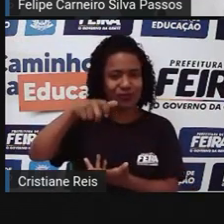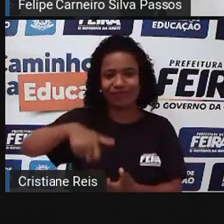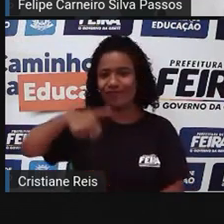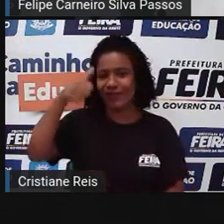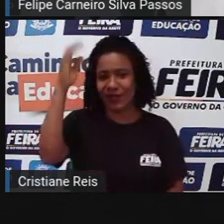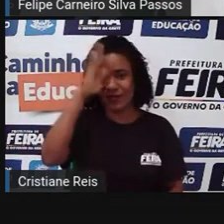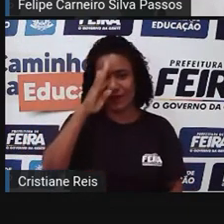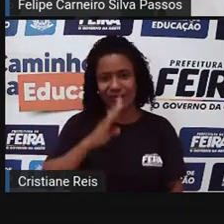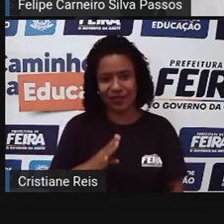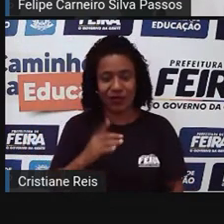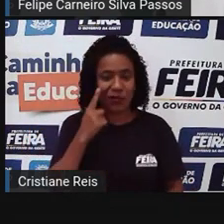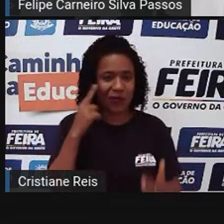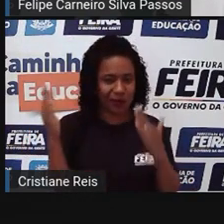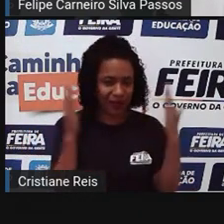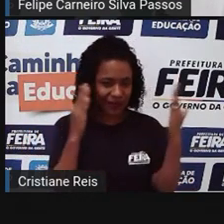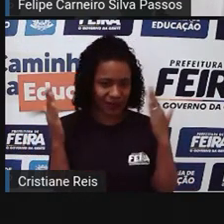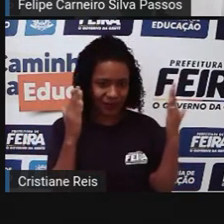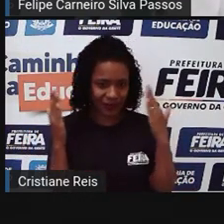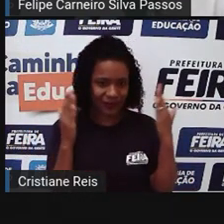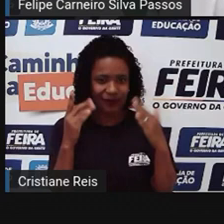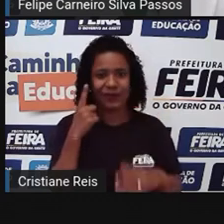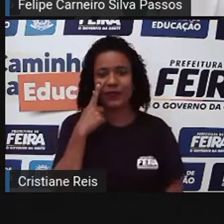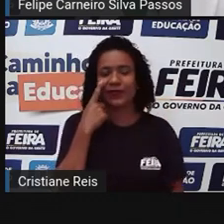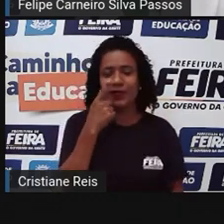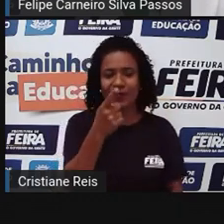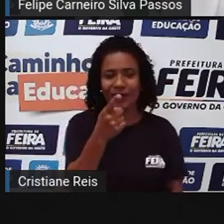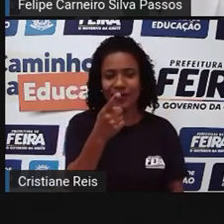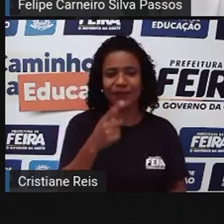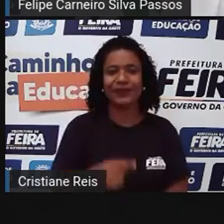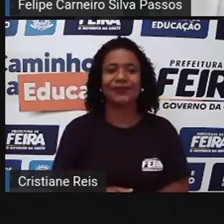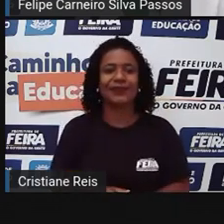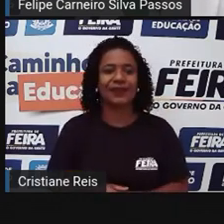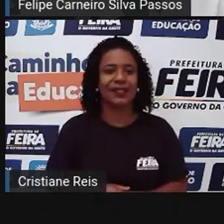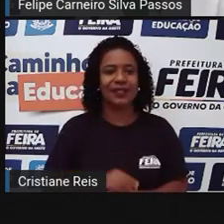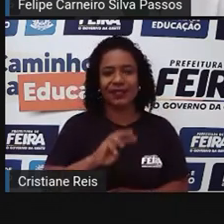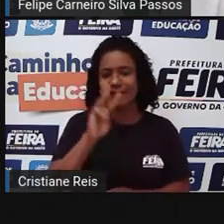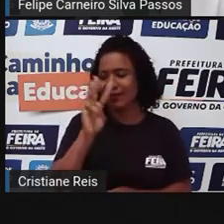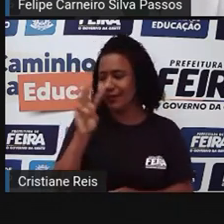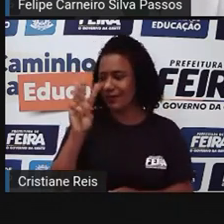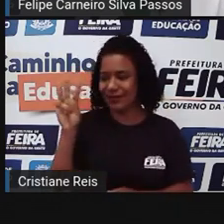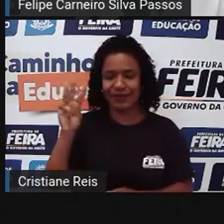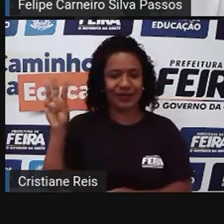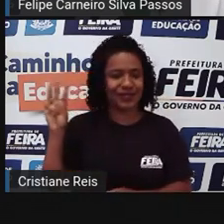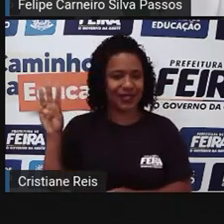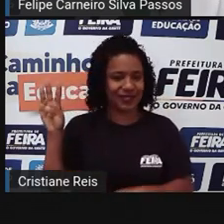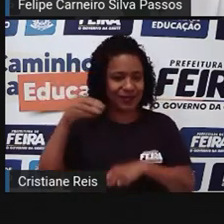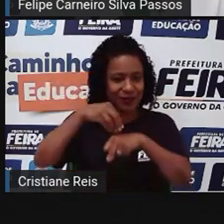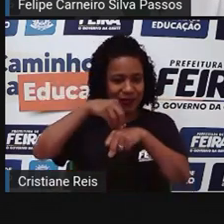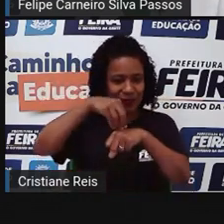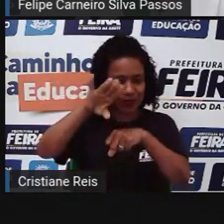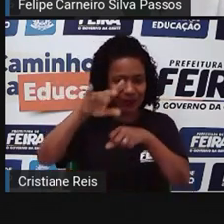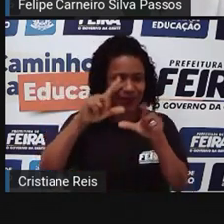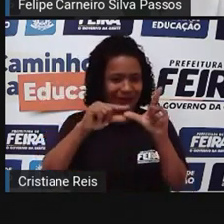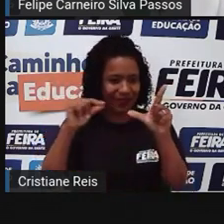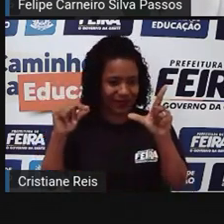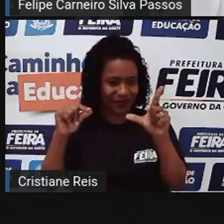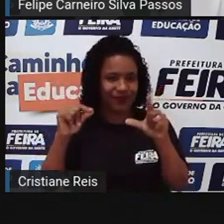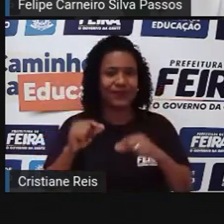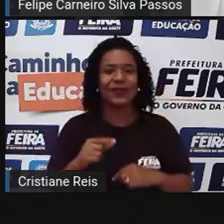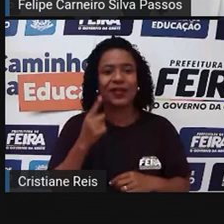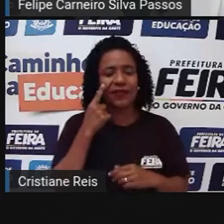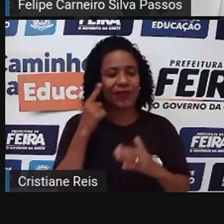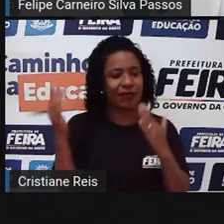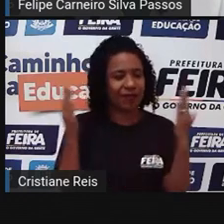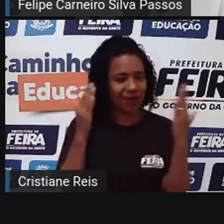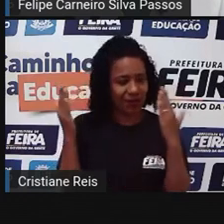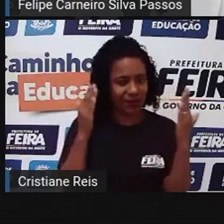com outros países, ó, aqui eu separei num site, num programinha muito legal, vou até passar o link para vocês. Ele